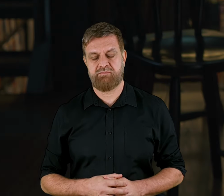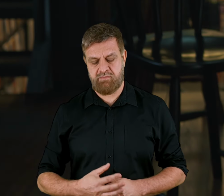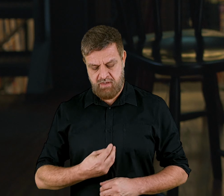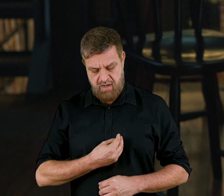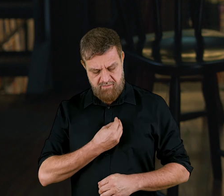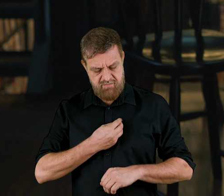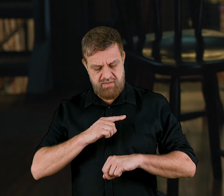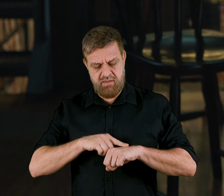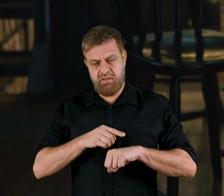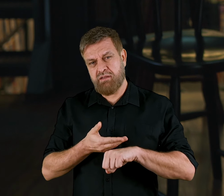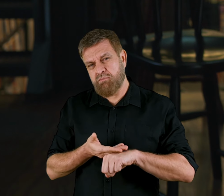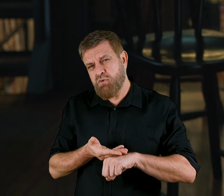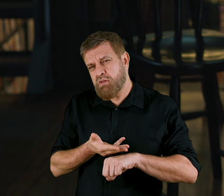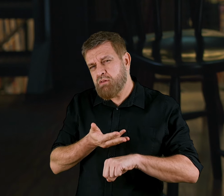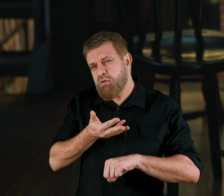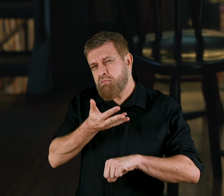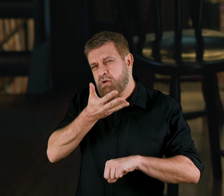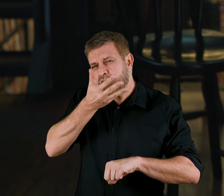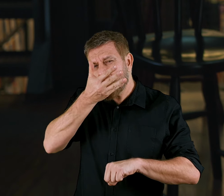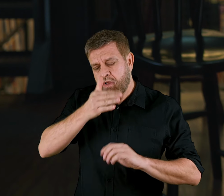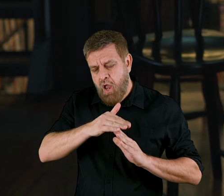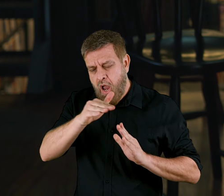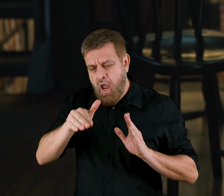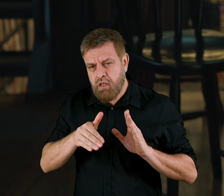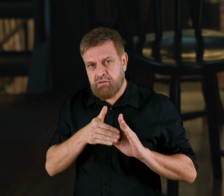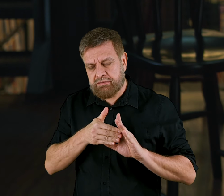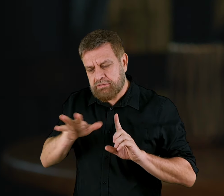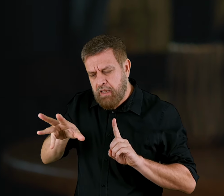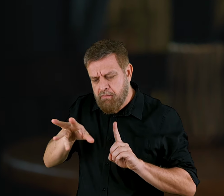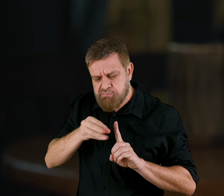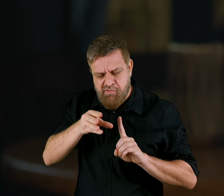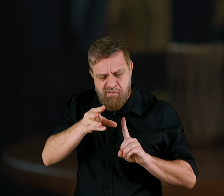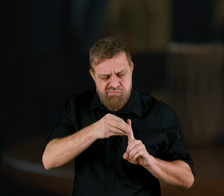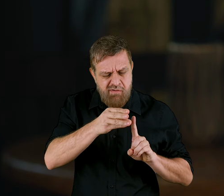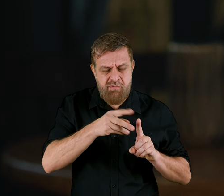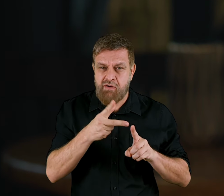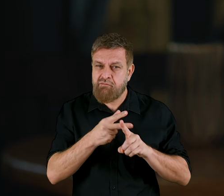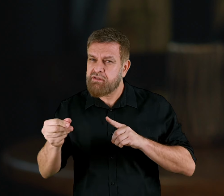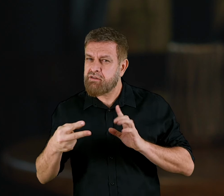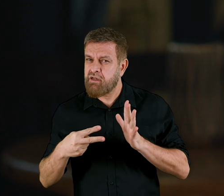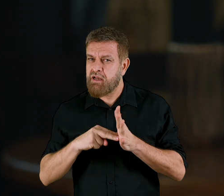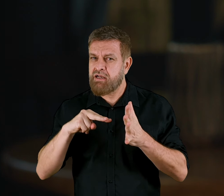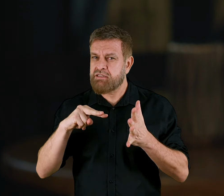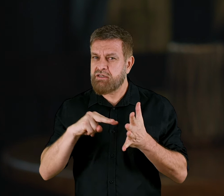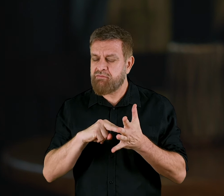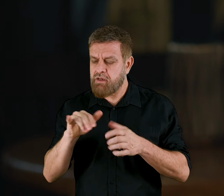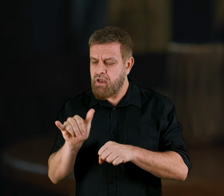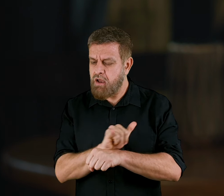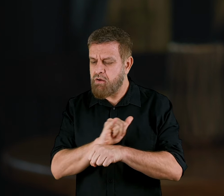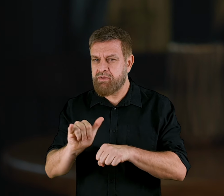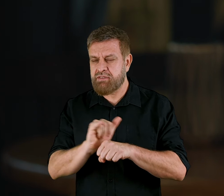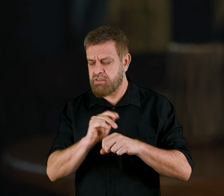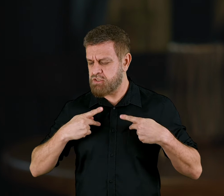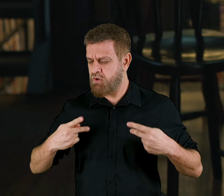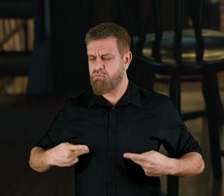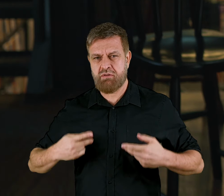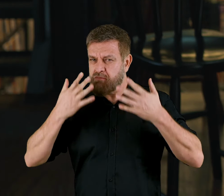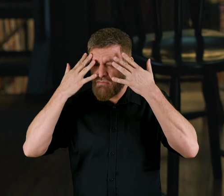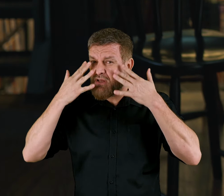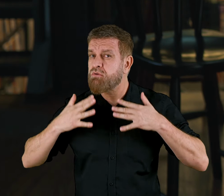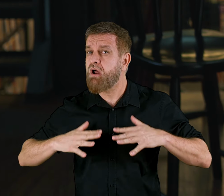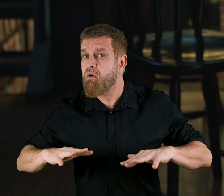esse aumento da longevidade e todas essas aquisições, né, esses ganhos, será que isso já não é um nível de artificialização do ser humano? E